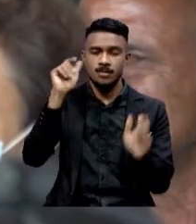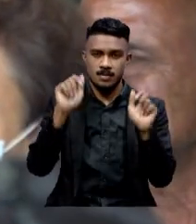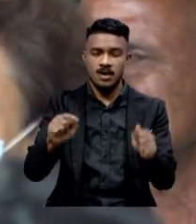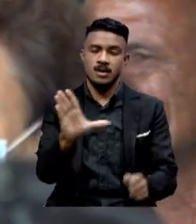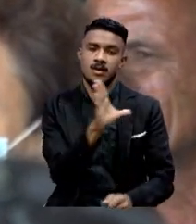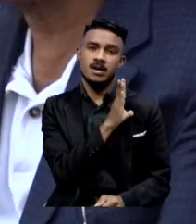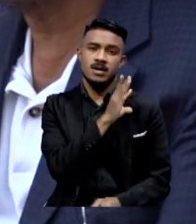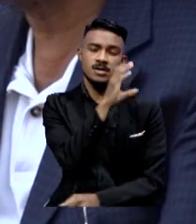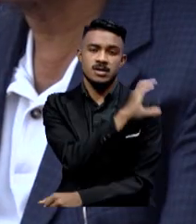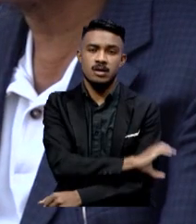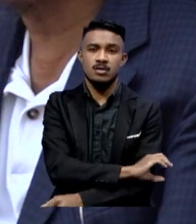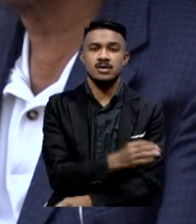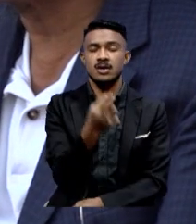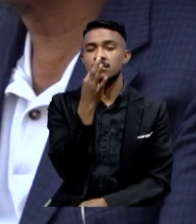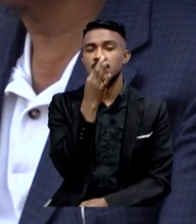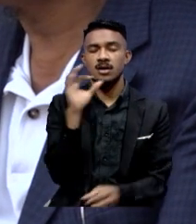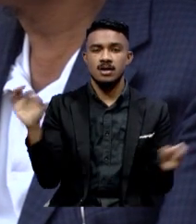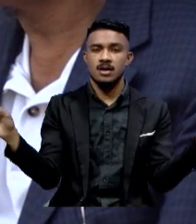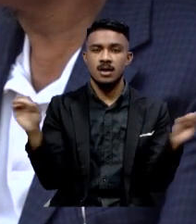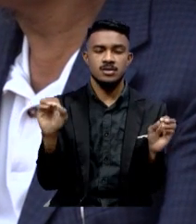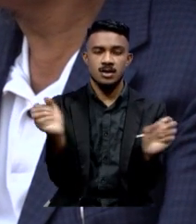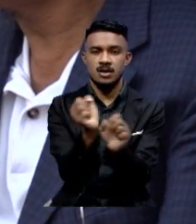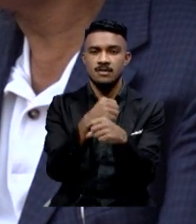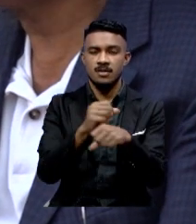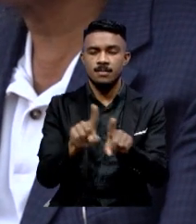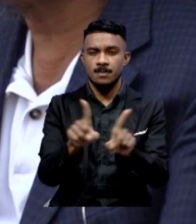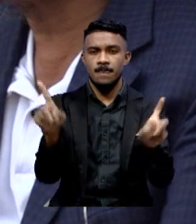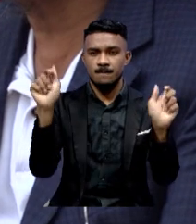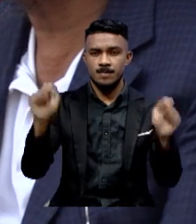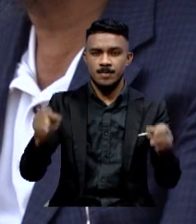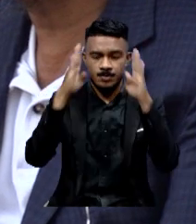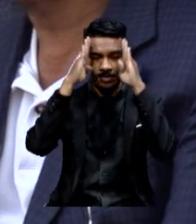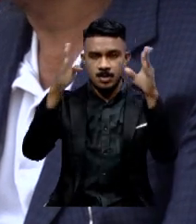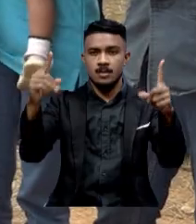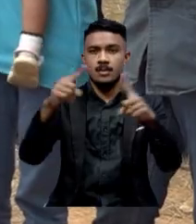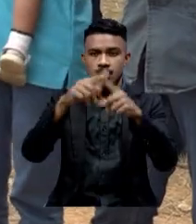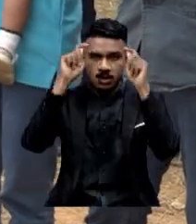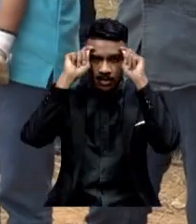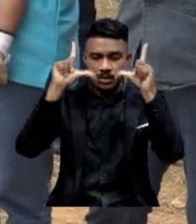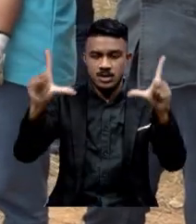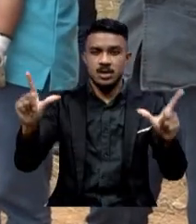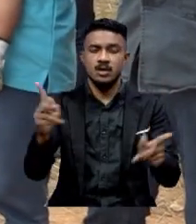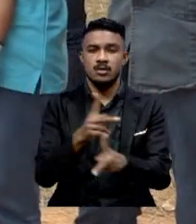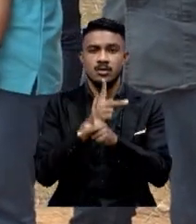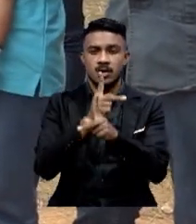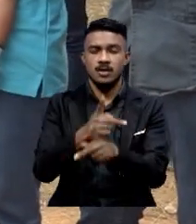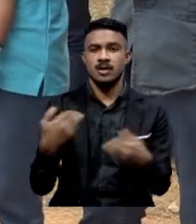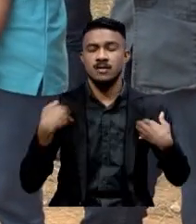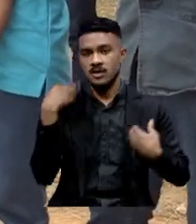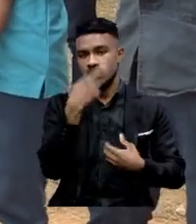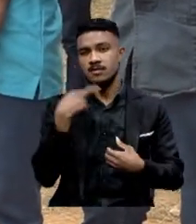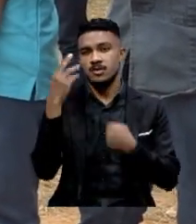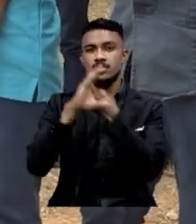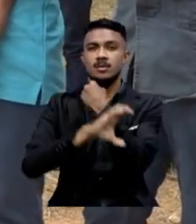garante segurança alimentar, lá hoje de café, mas bebê le tau matan ba Timor-Leste em assistência e a foz,